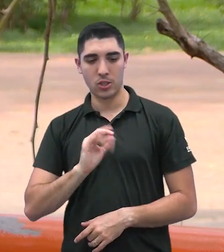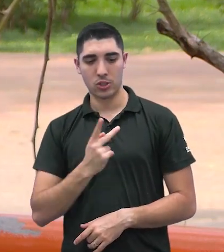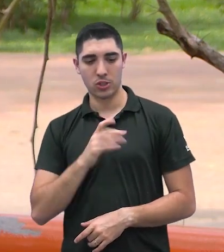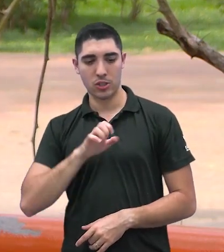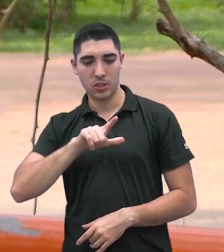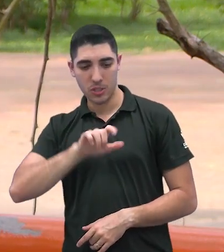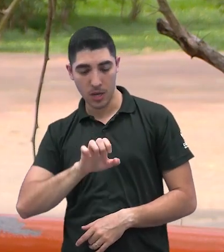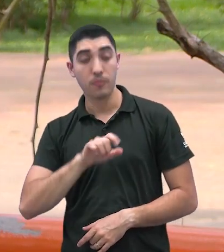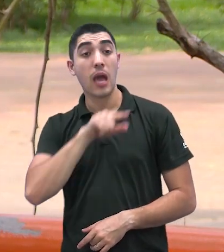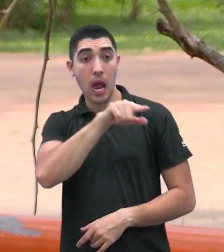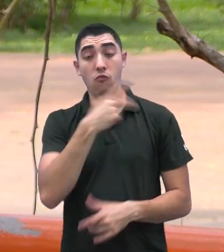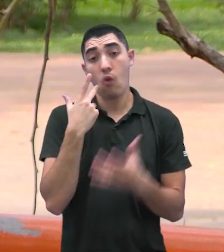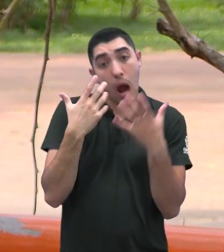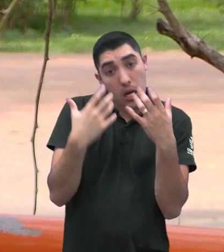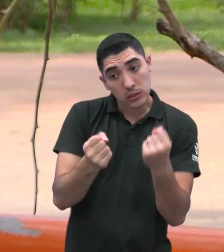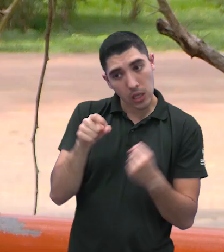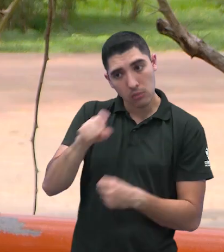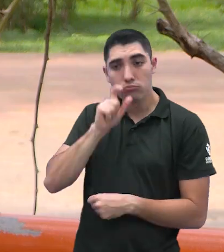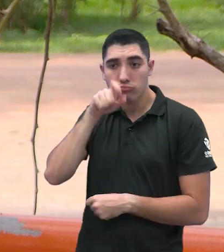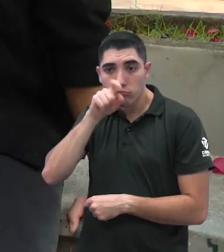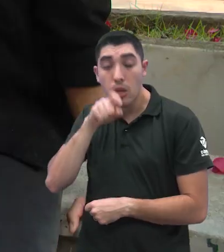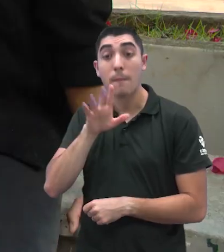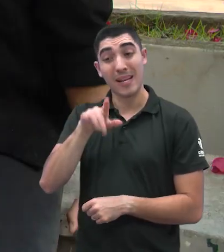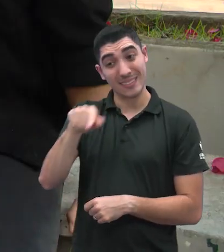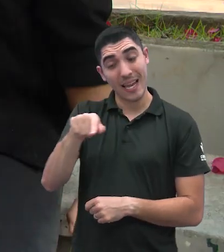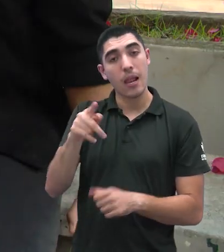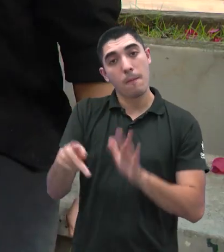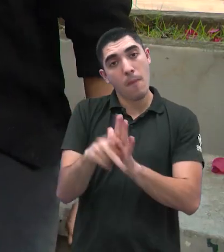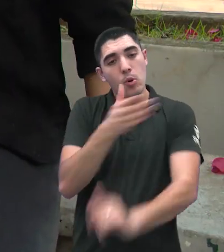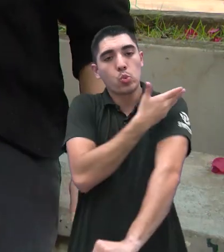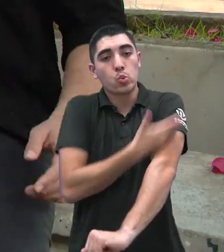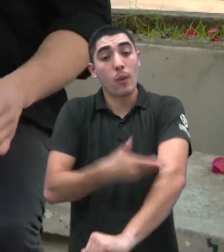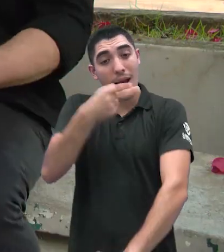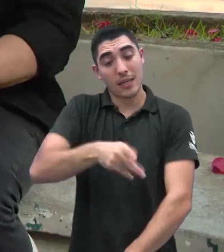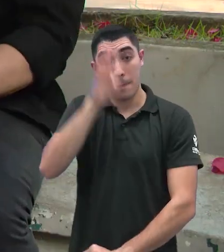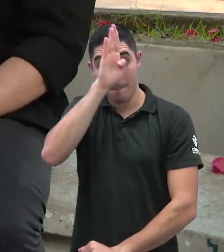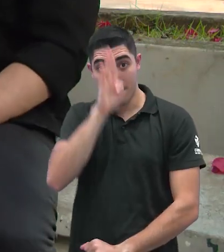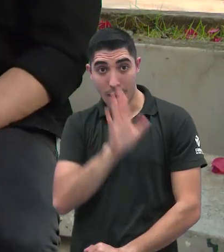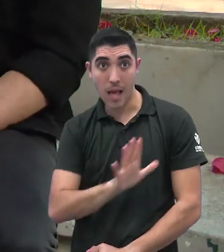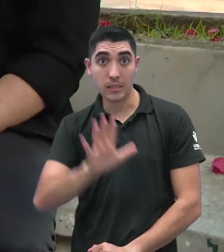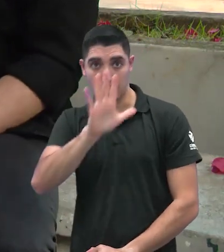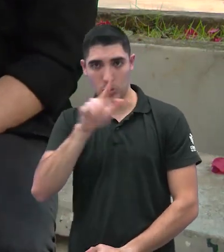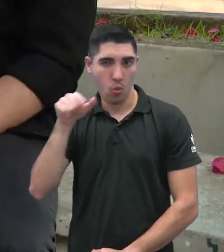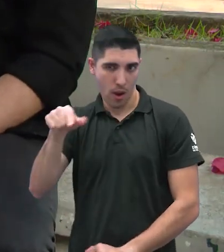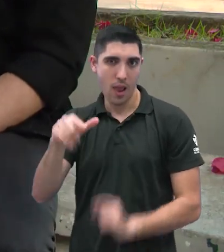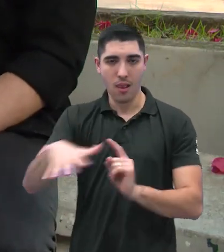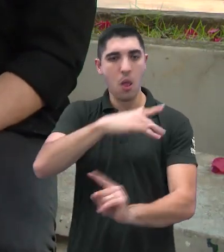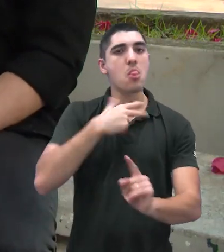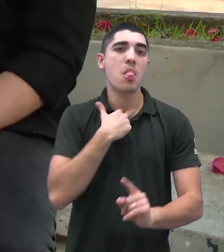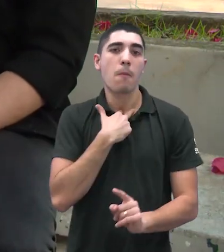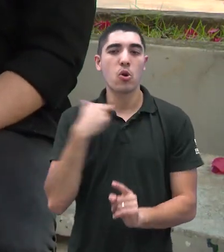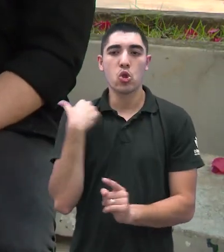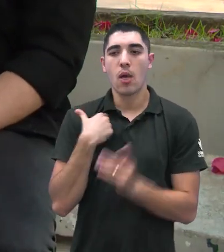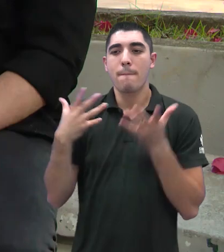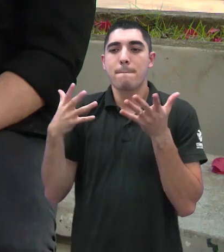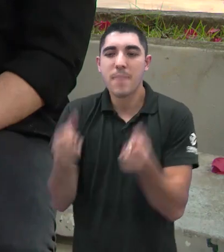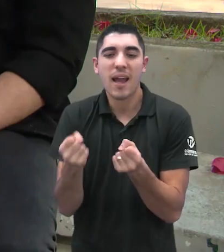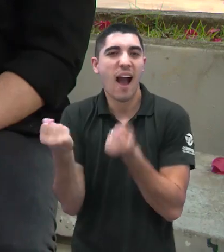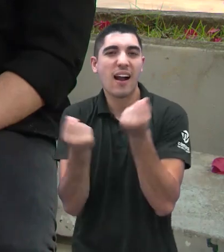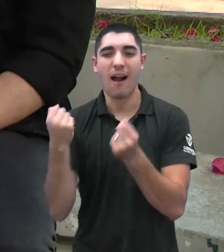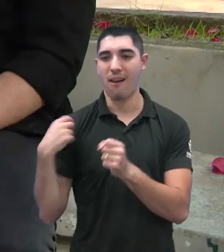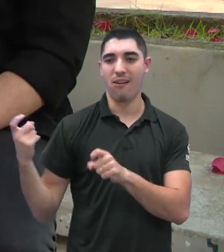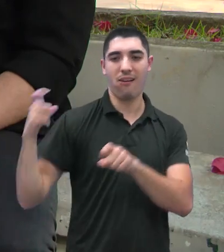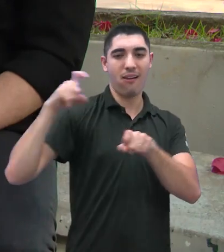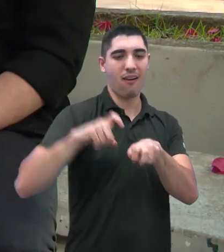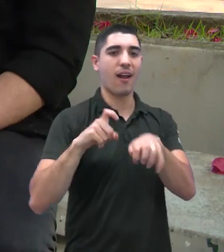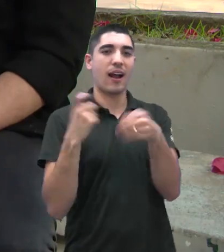sim. Só que como é um animal da fauna também, né, brasileira, a gente não pode simplesmente a gente pegar, levar no carro, não pode, é